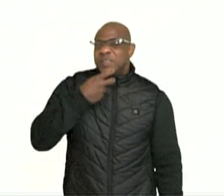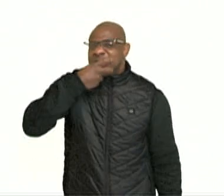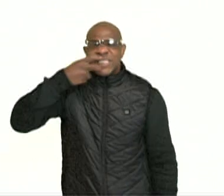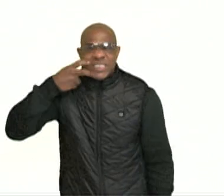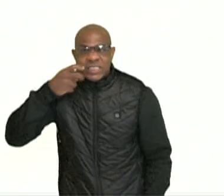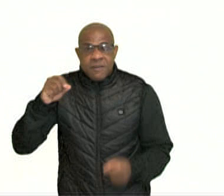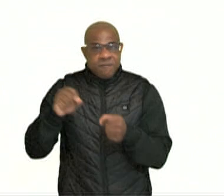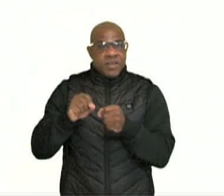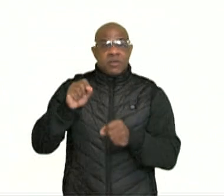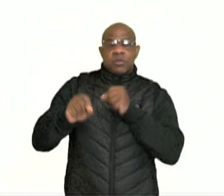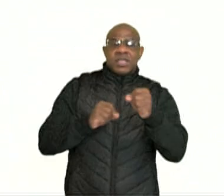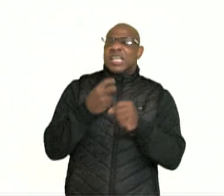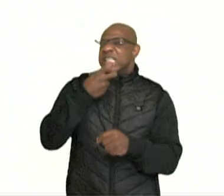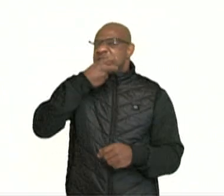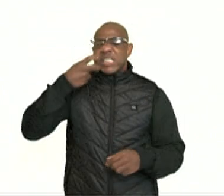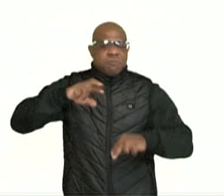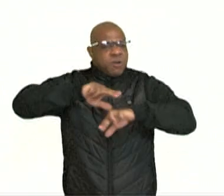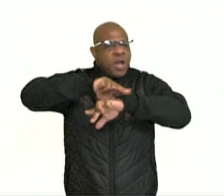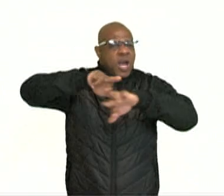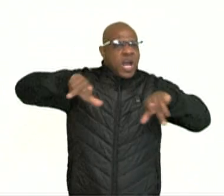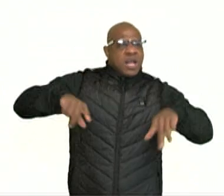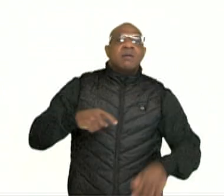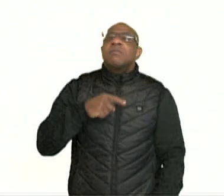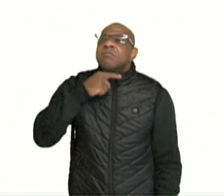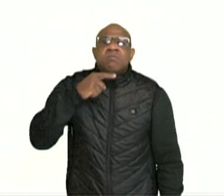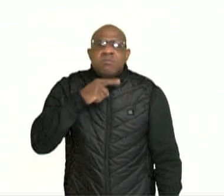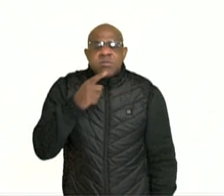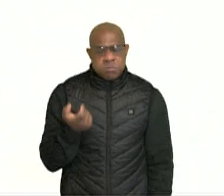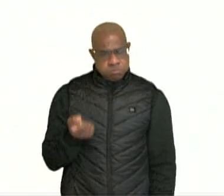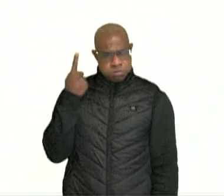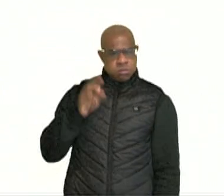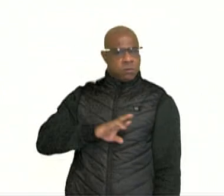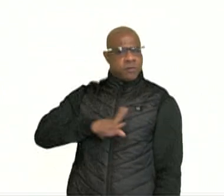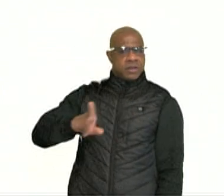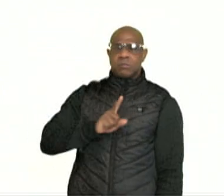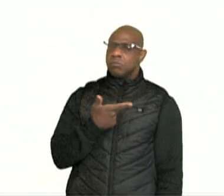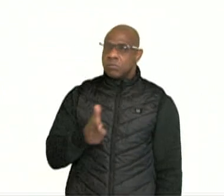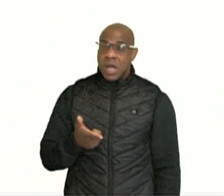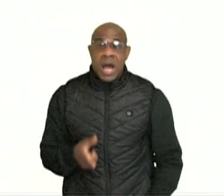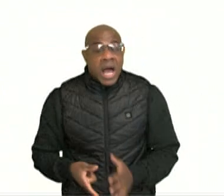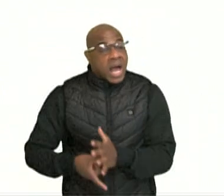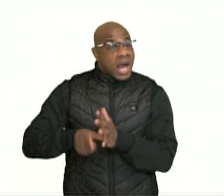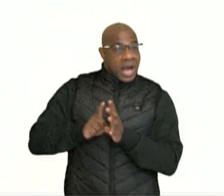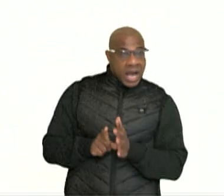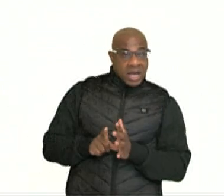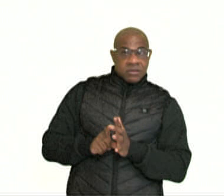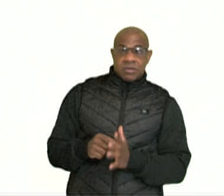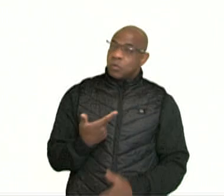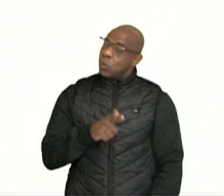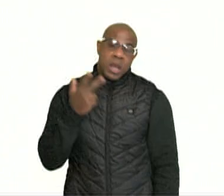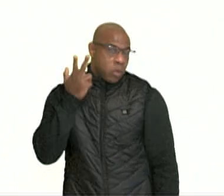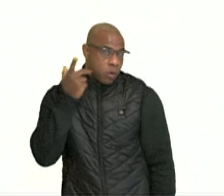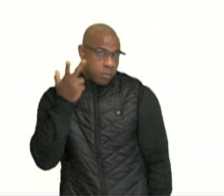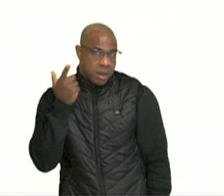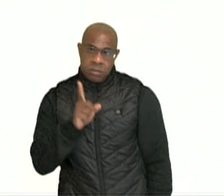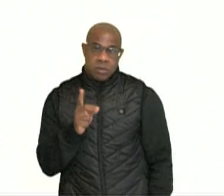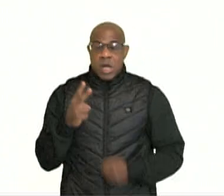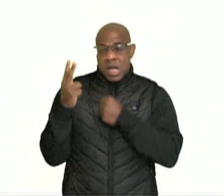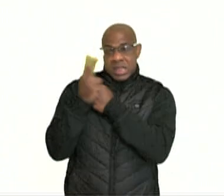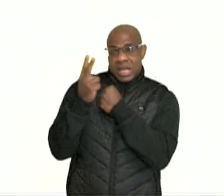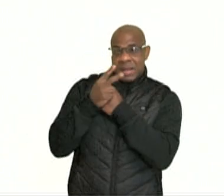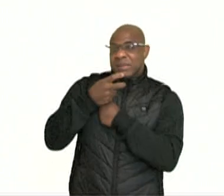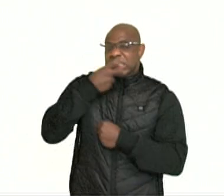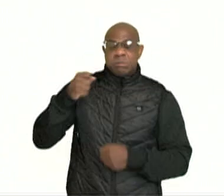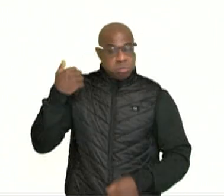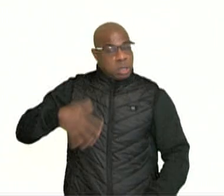que os aparelhos não parecessem estranhos. Antes, eles não eram tão comuns. O tratamento era